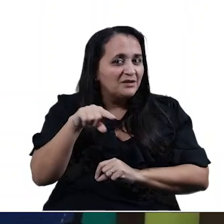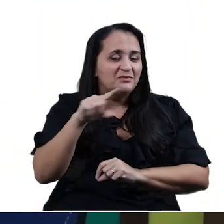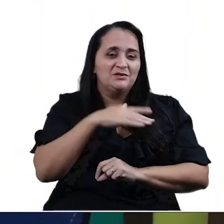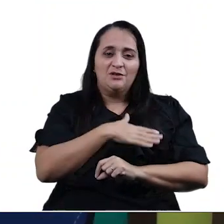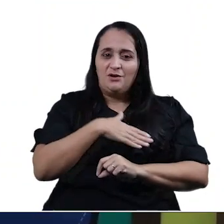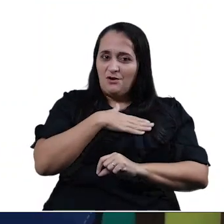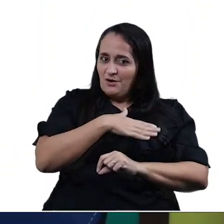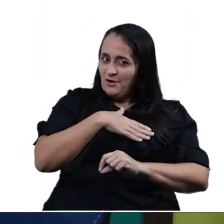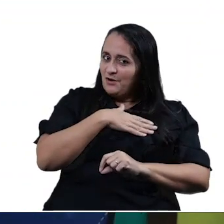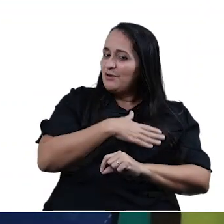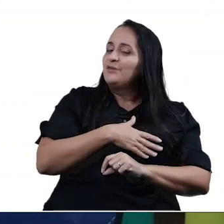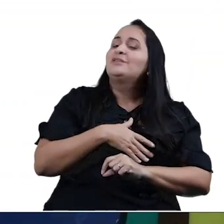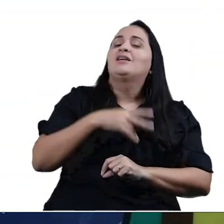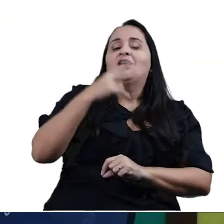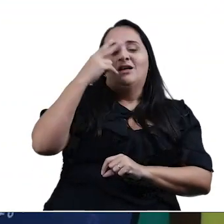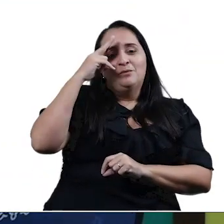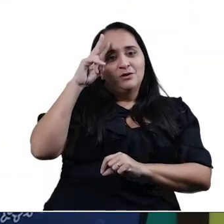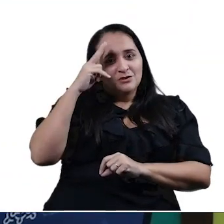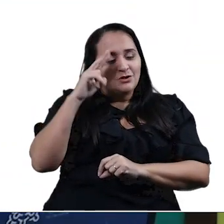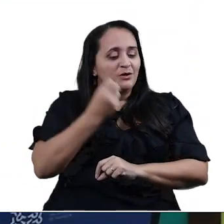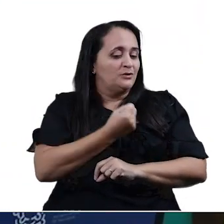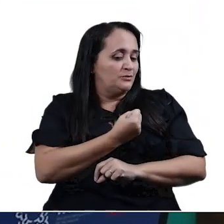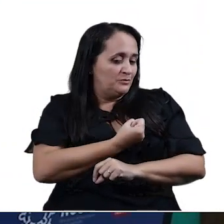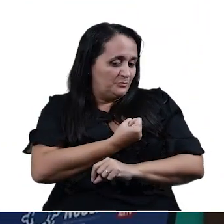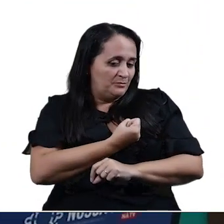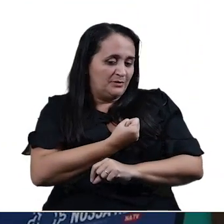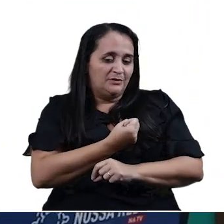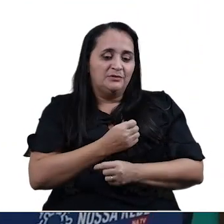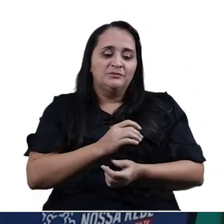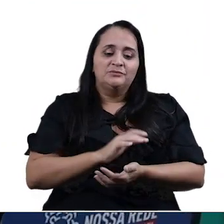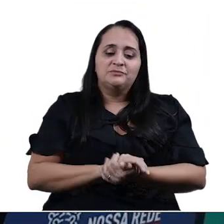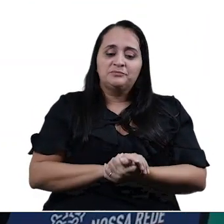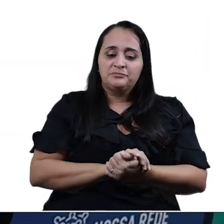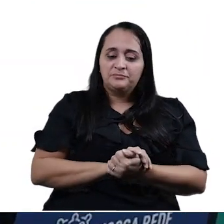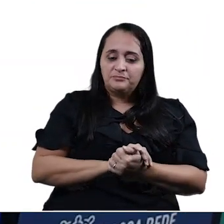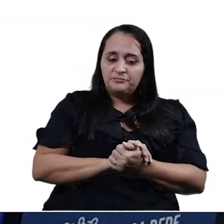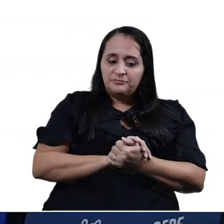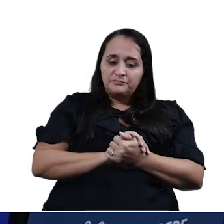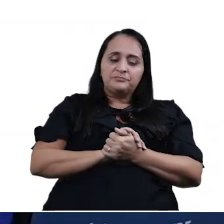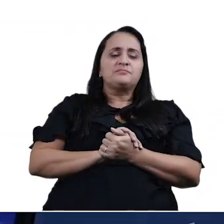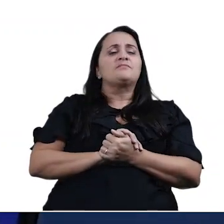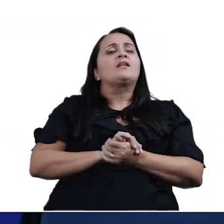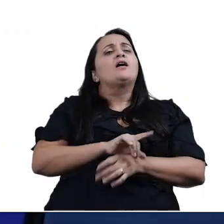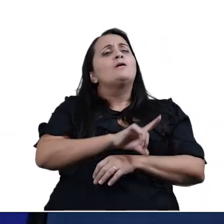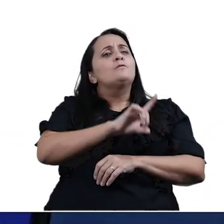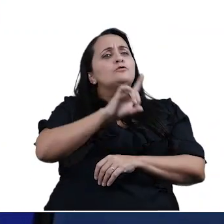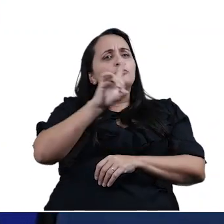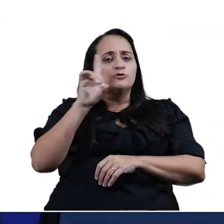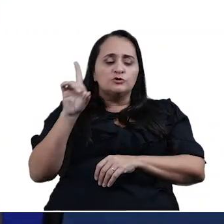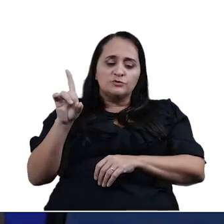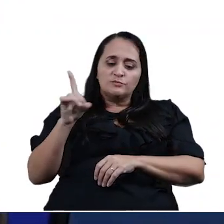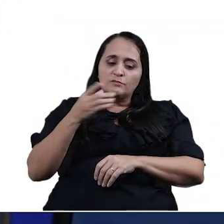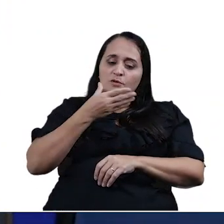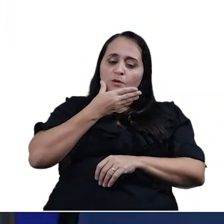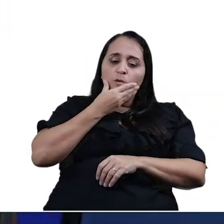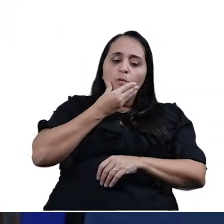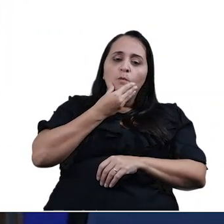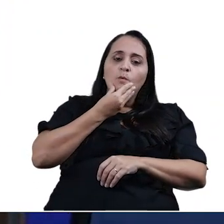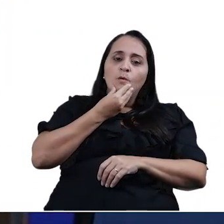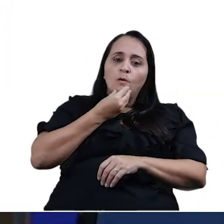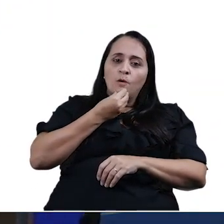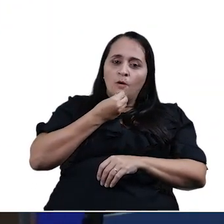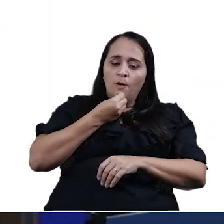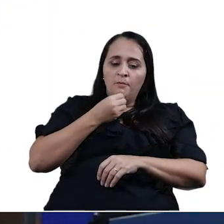uma história dos números, vamos lá? Era uma vez um homem que